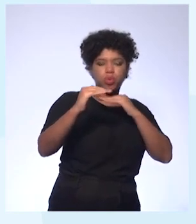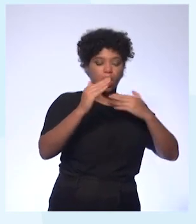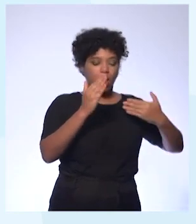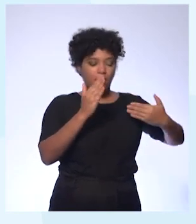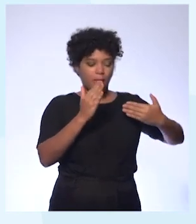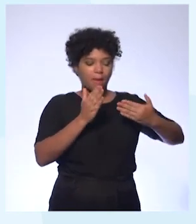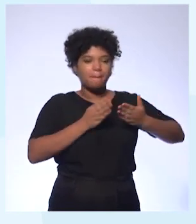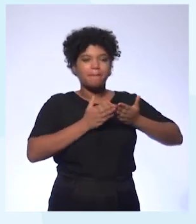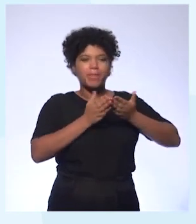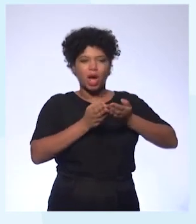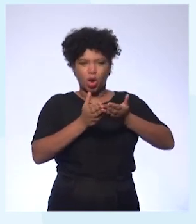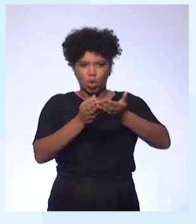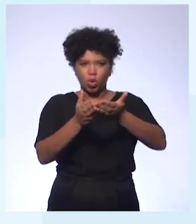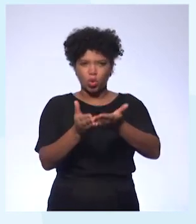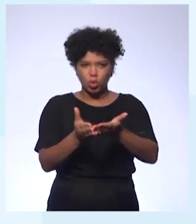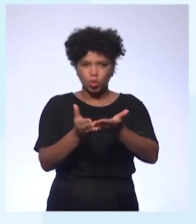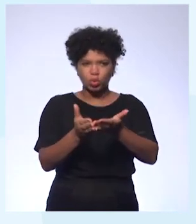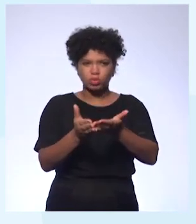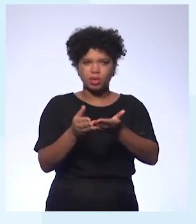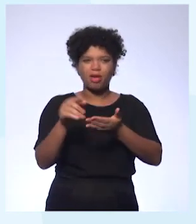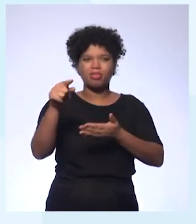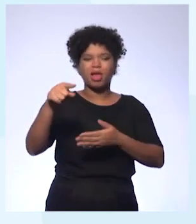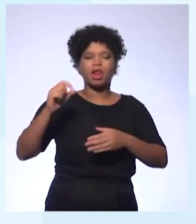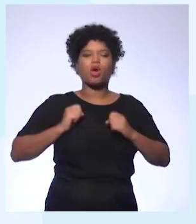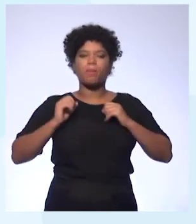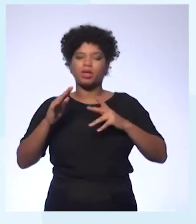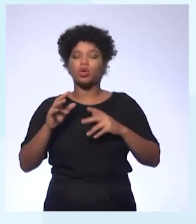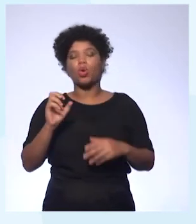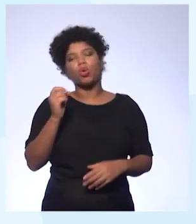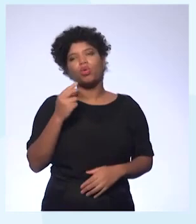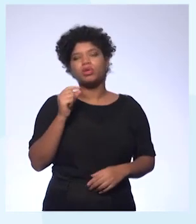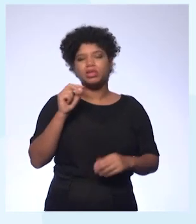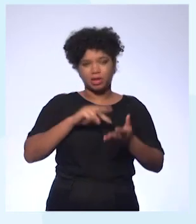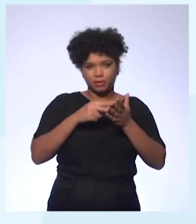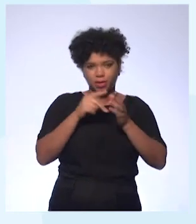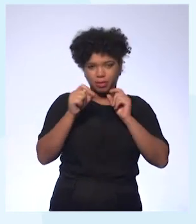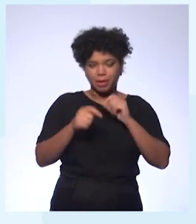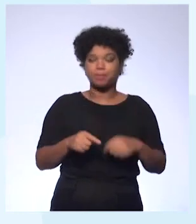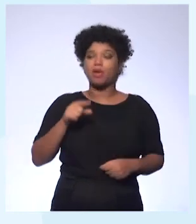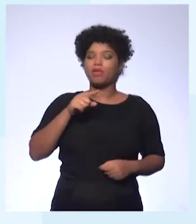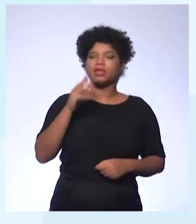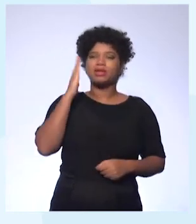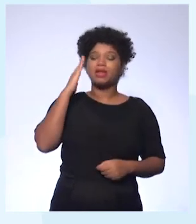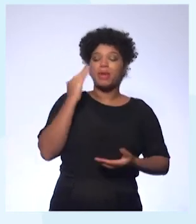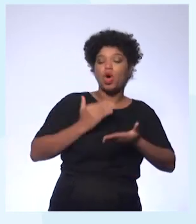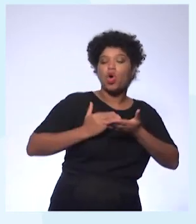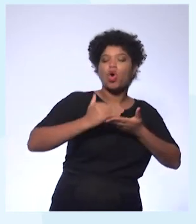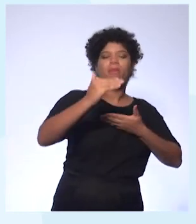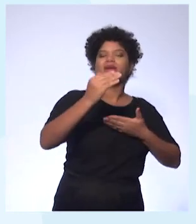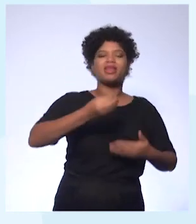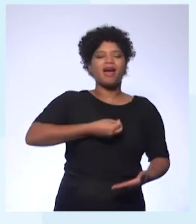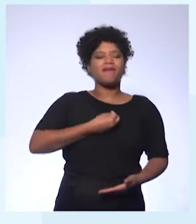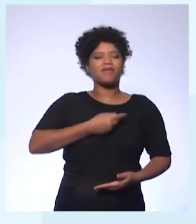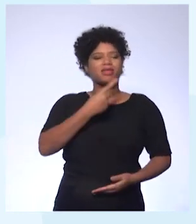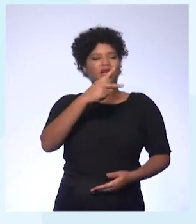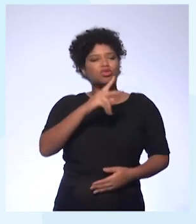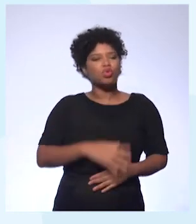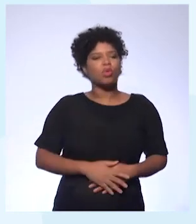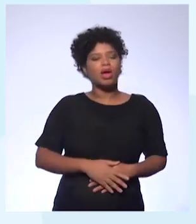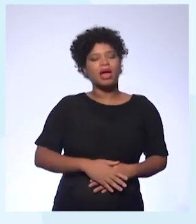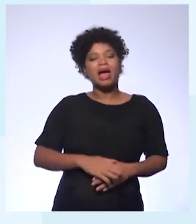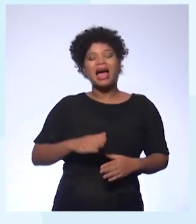seu barco, aí eu coloquei entre parênteses o plano de ação, até os momentos em que o rumo teve que